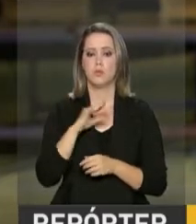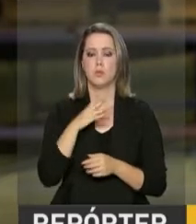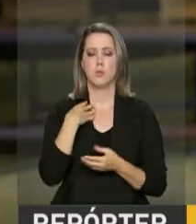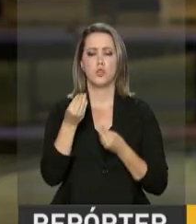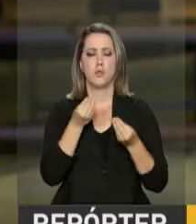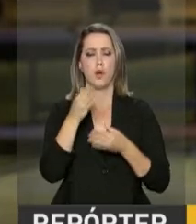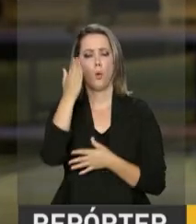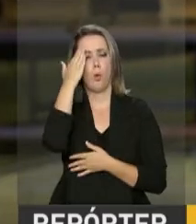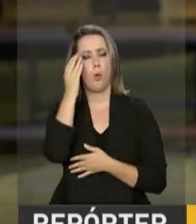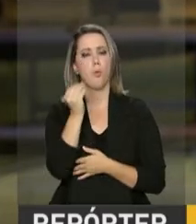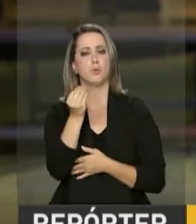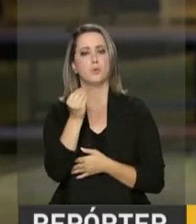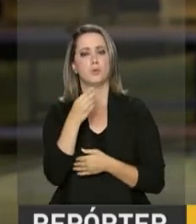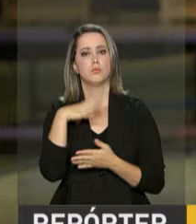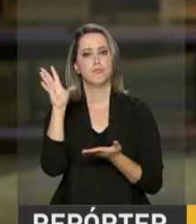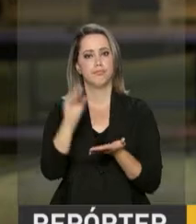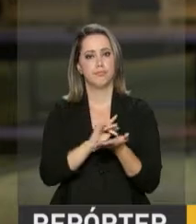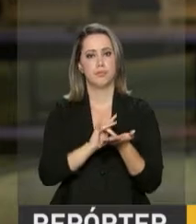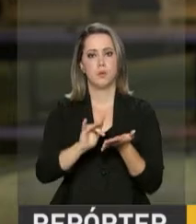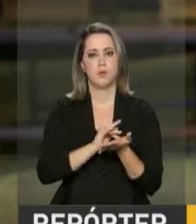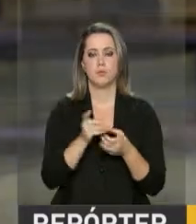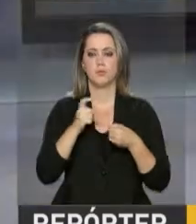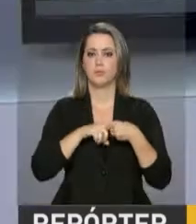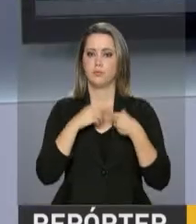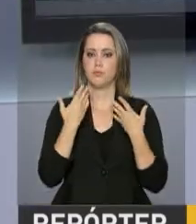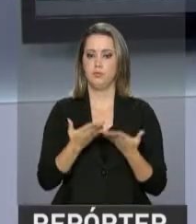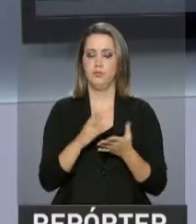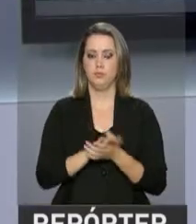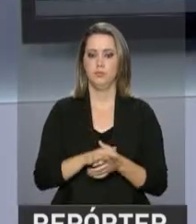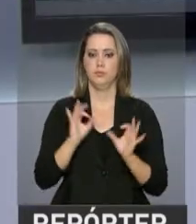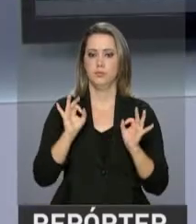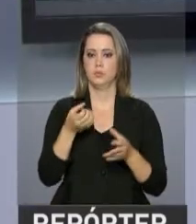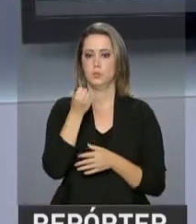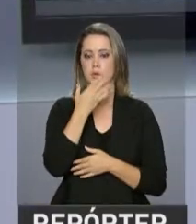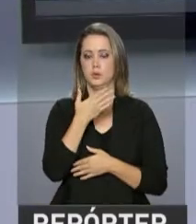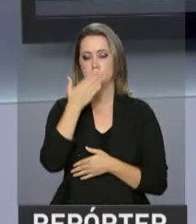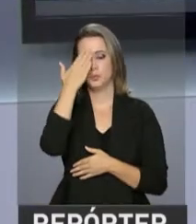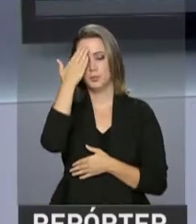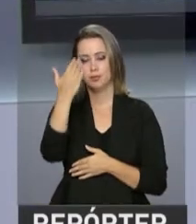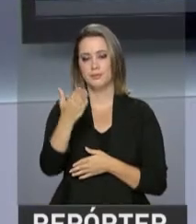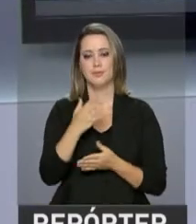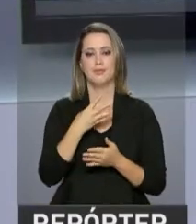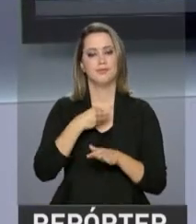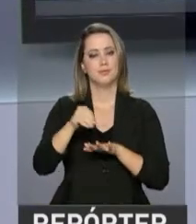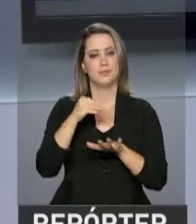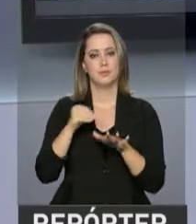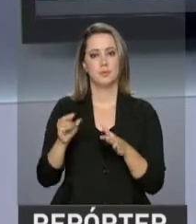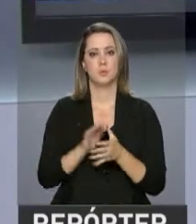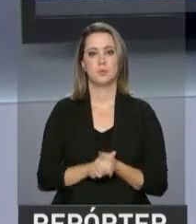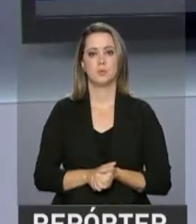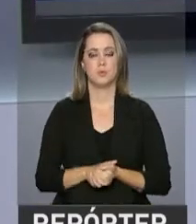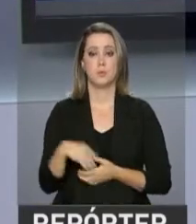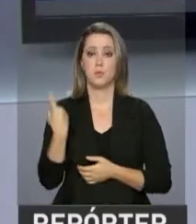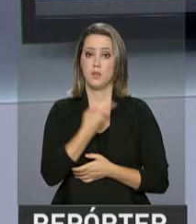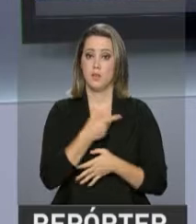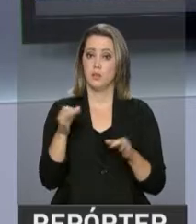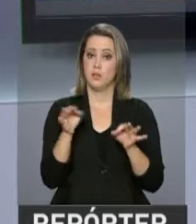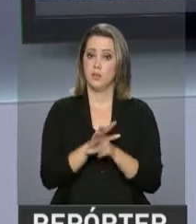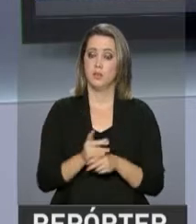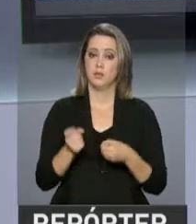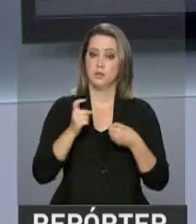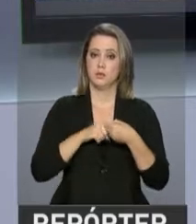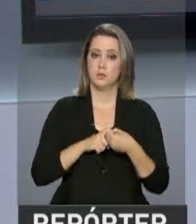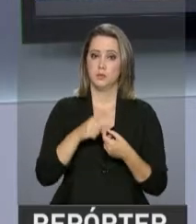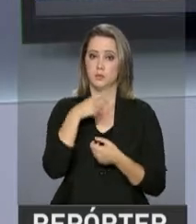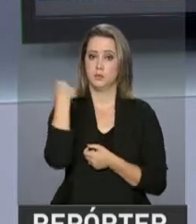para baixar o aplicativo eu volto com você no estúdio roberto muito bom não é obrigado pelas informações aqui pra gente nós ficamos por aqui e